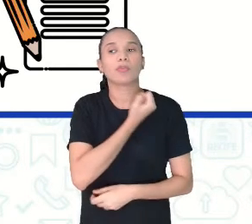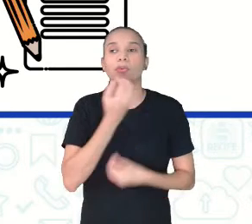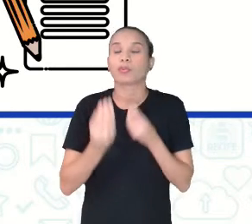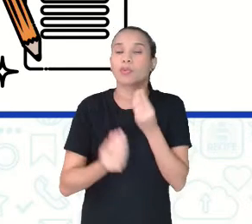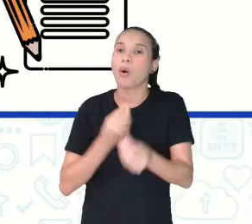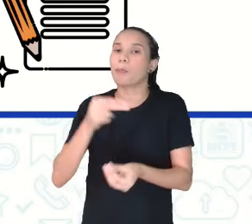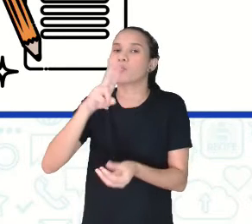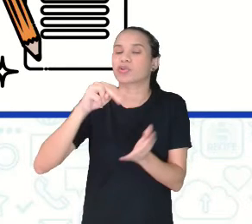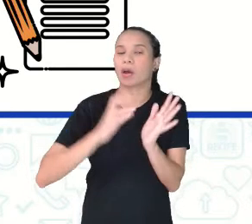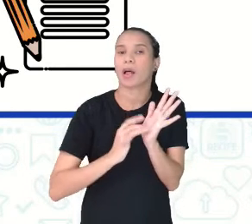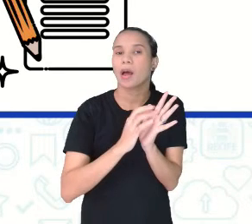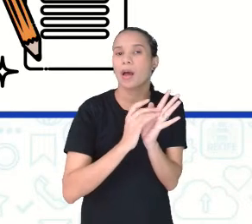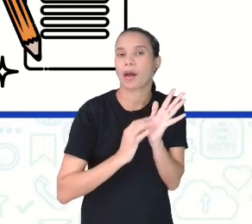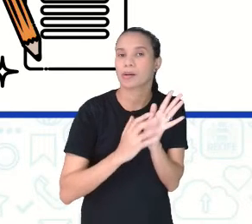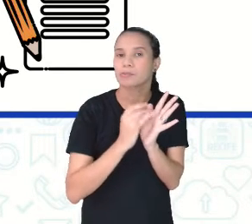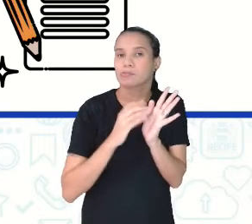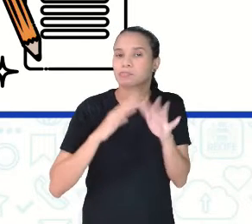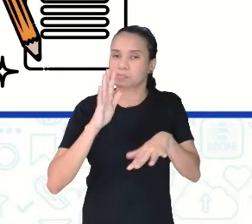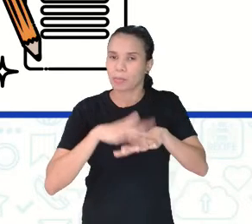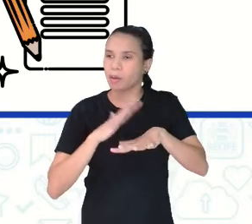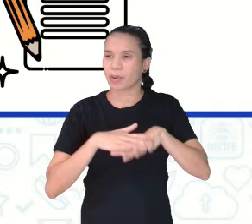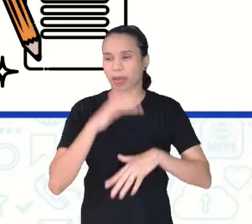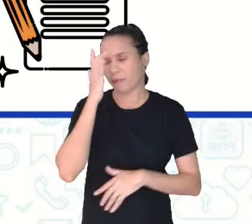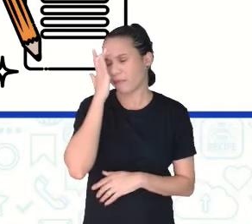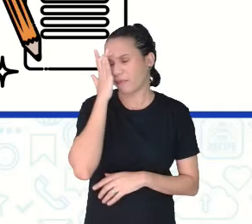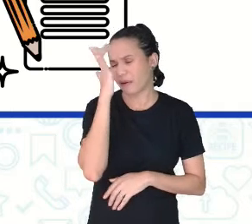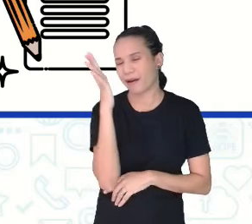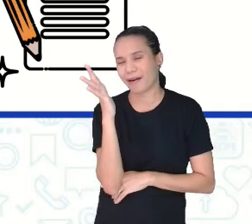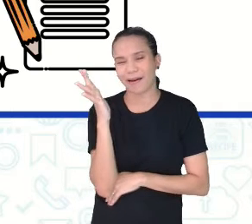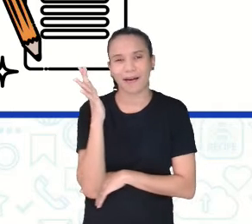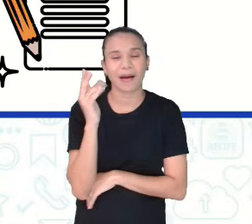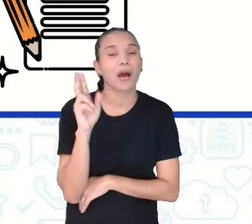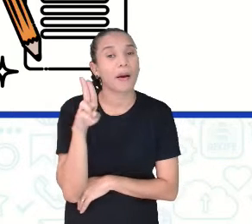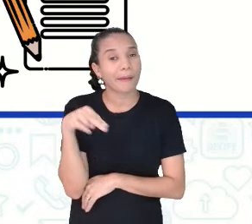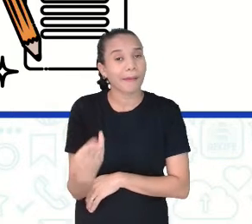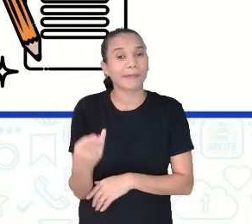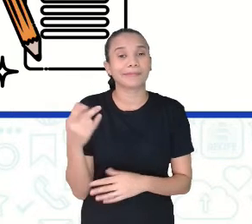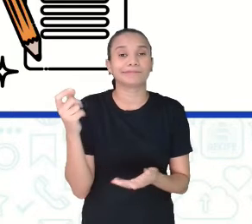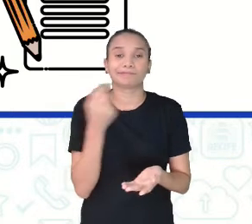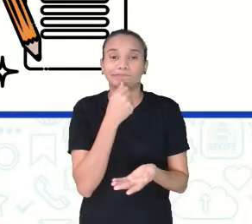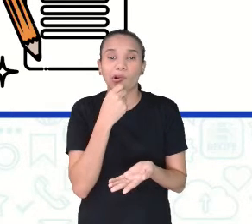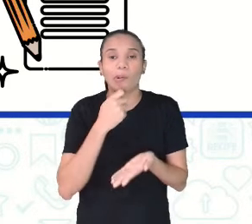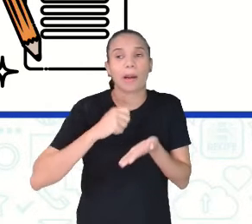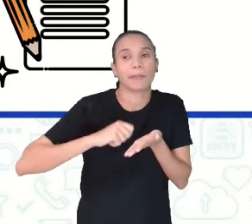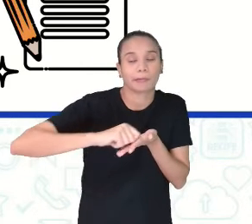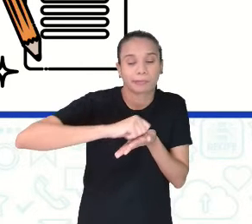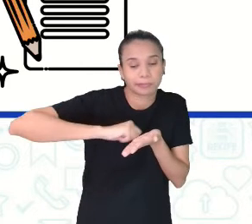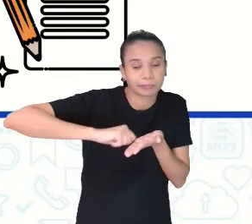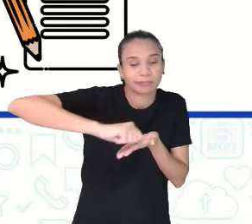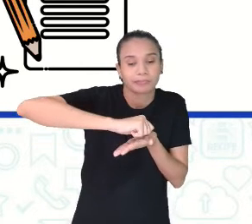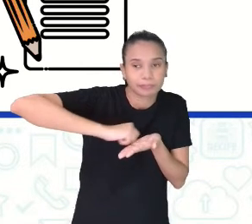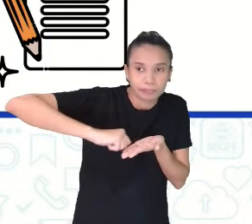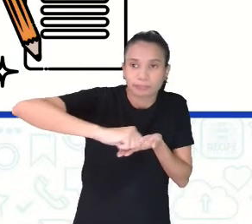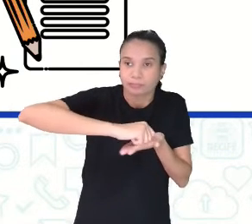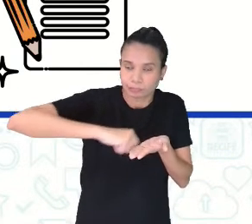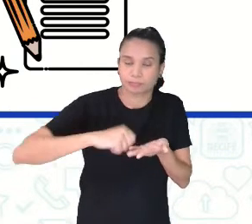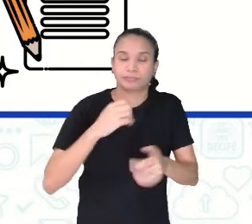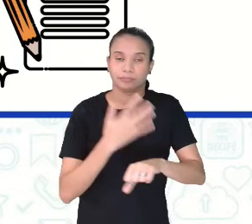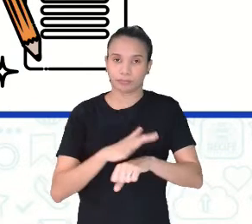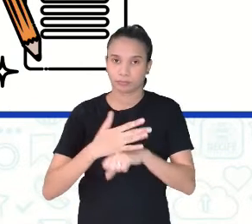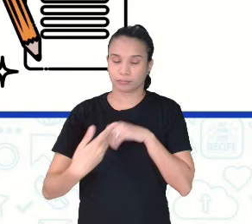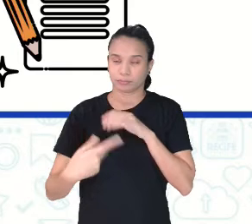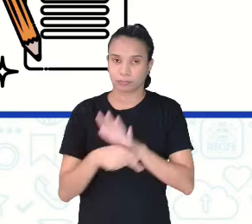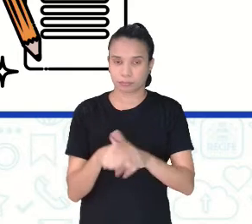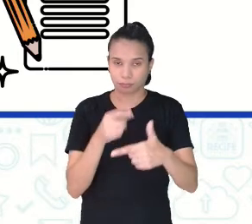uma calculadora, e aí fica super fácil, né? Ou você pode armar a continha aí efetuando